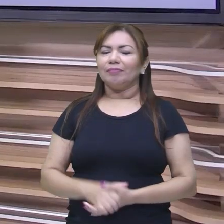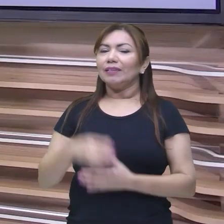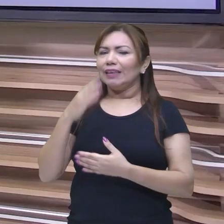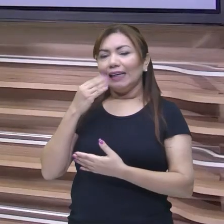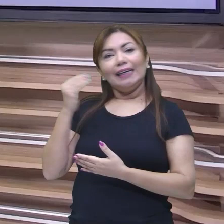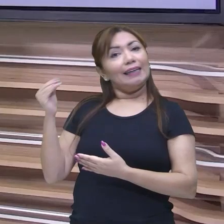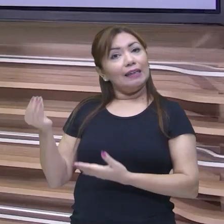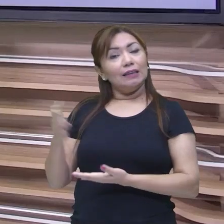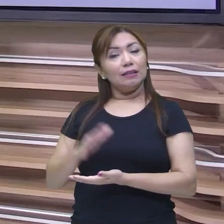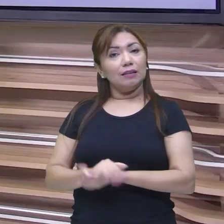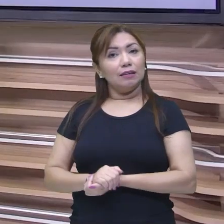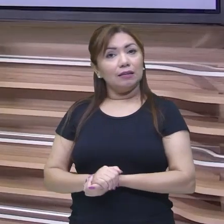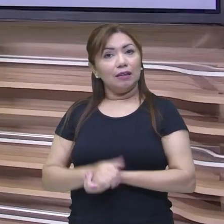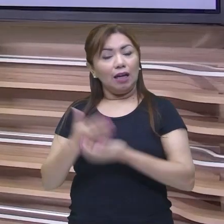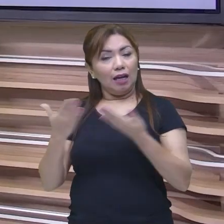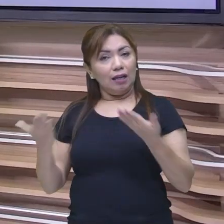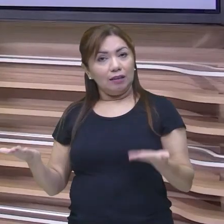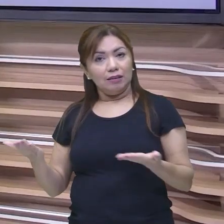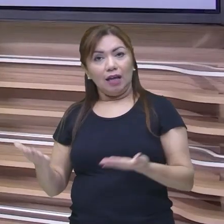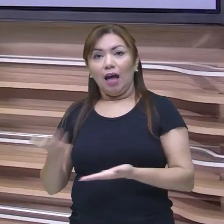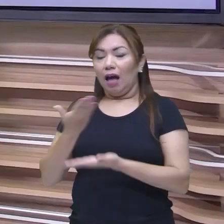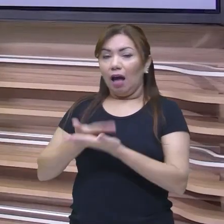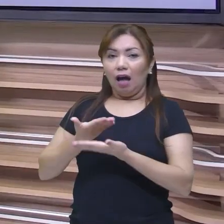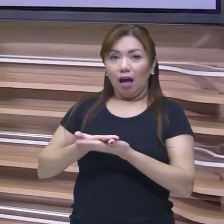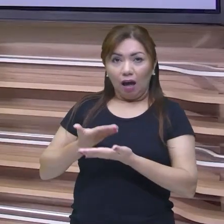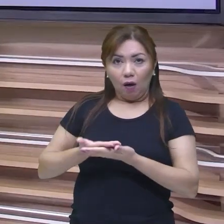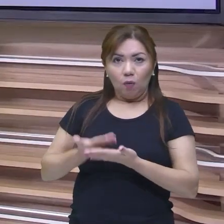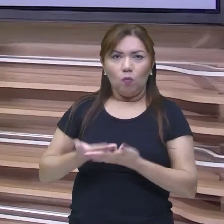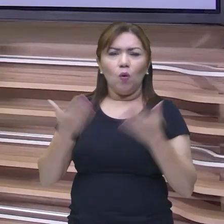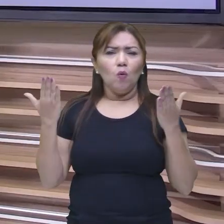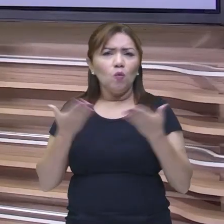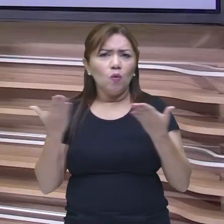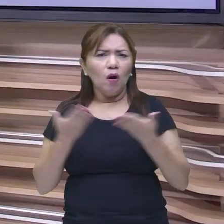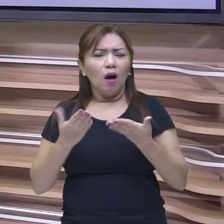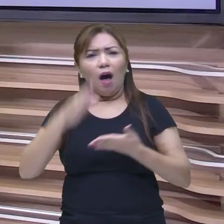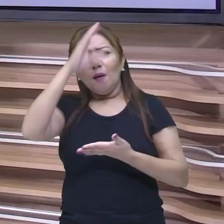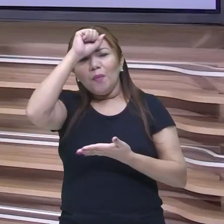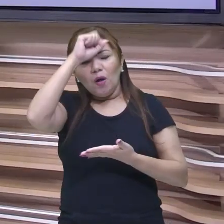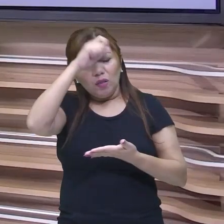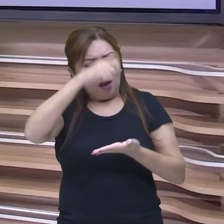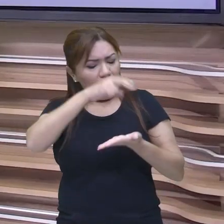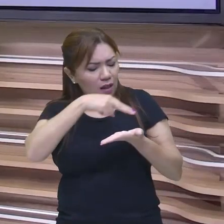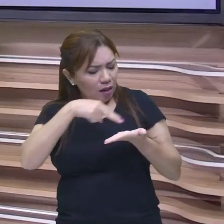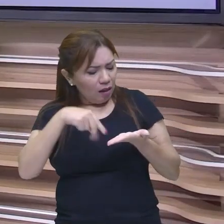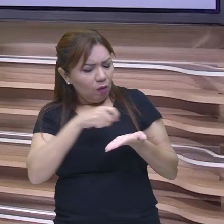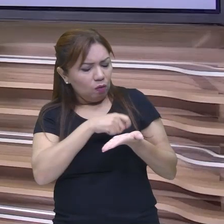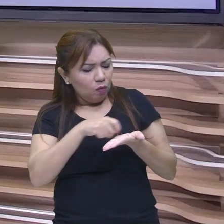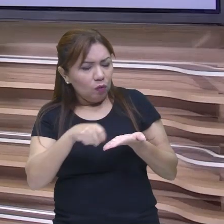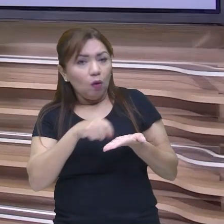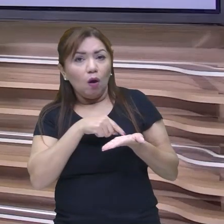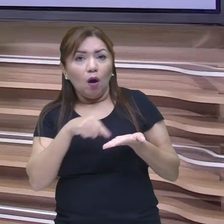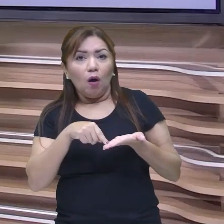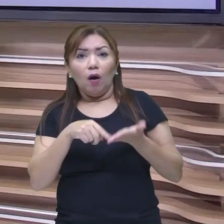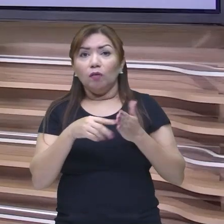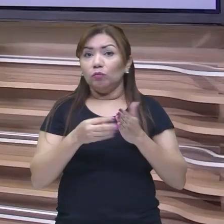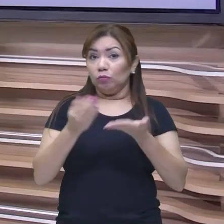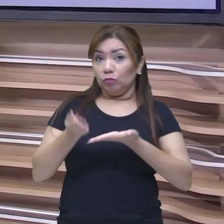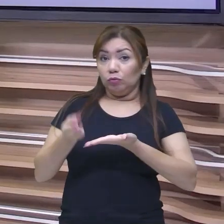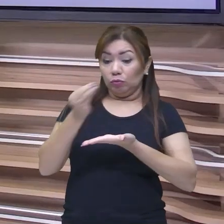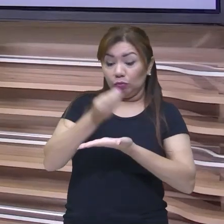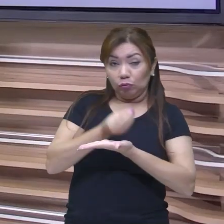Crianças, em nossa aula de hoje, aprendemos a ler a linguagem não verbal em diferentes suportes